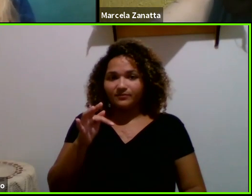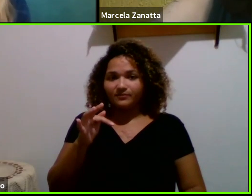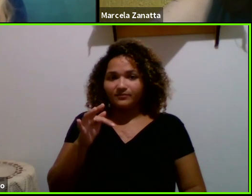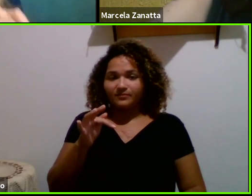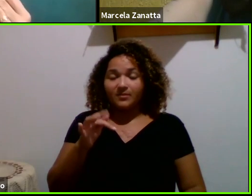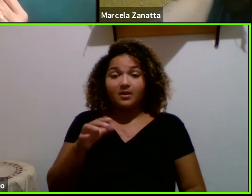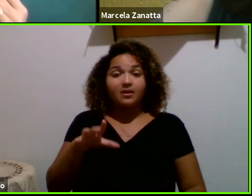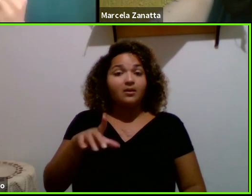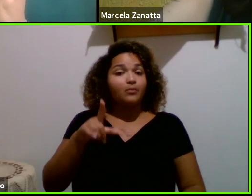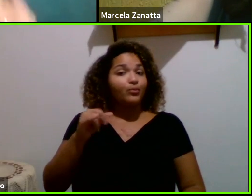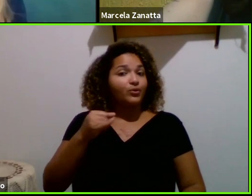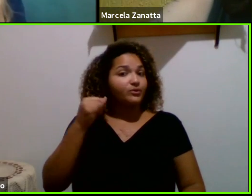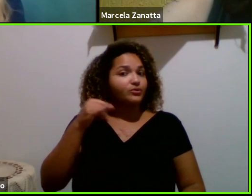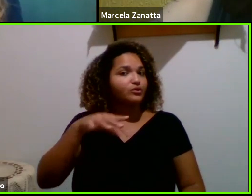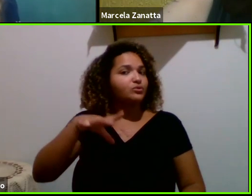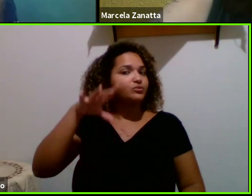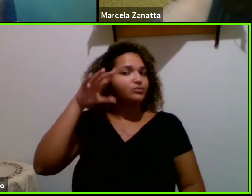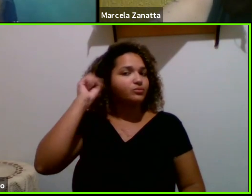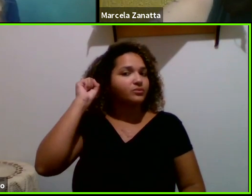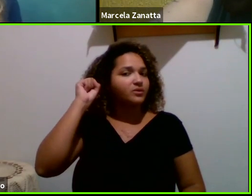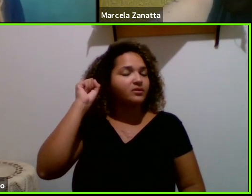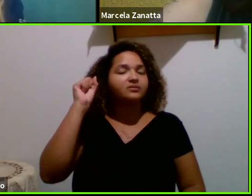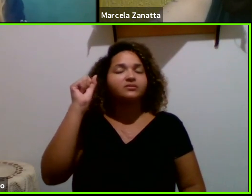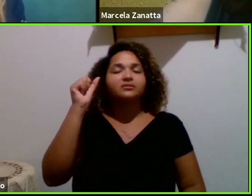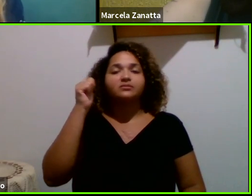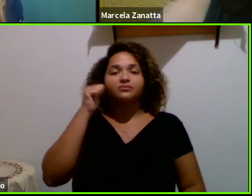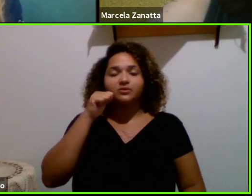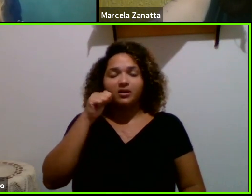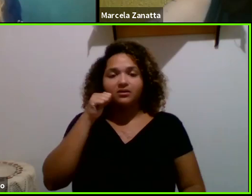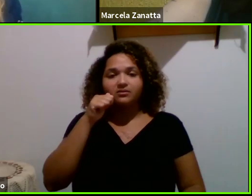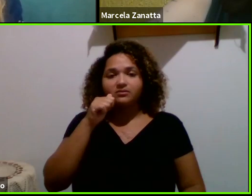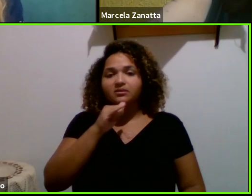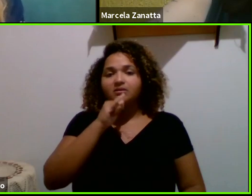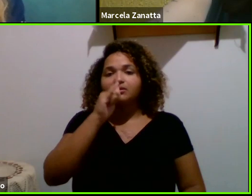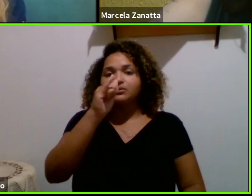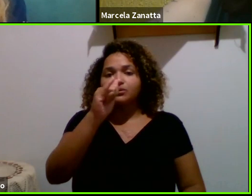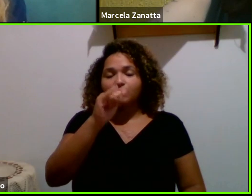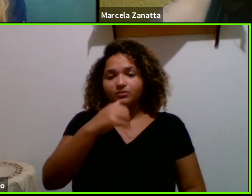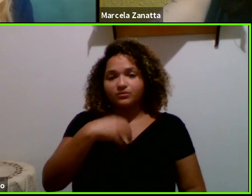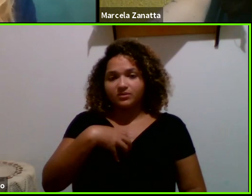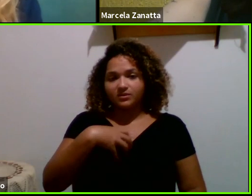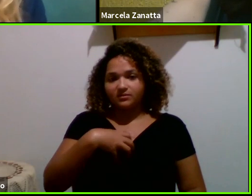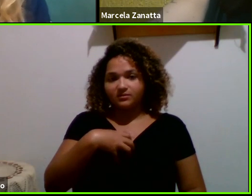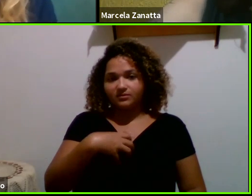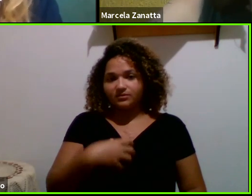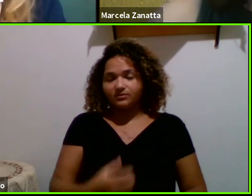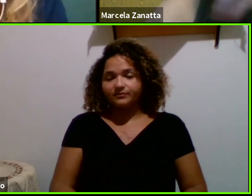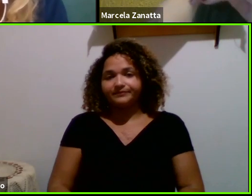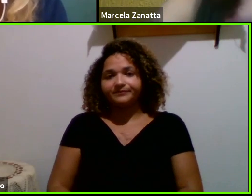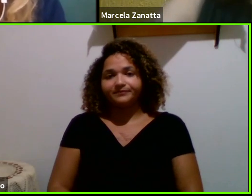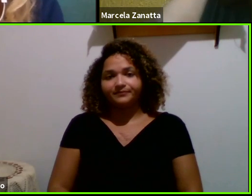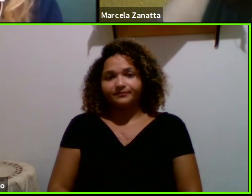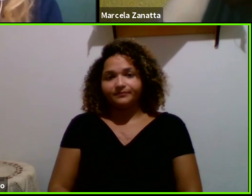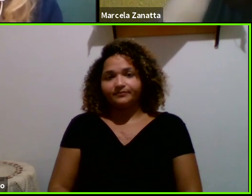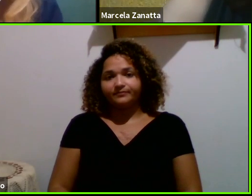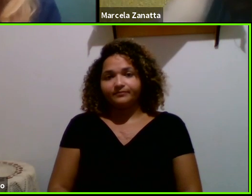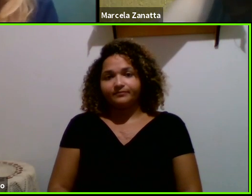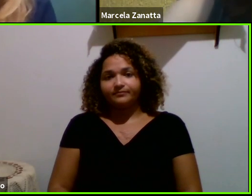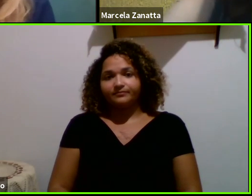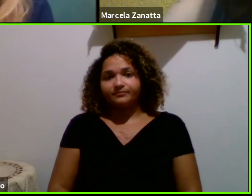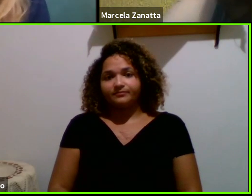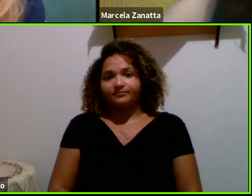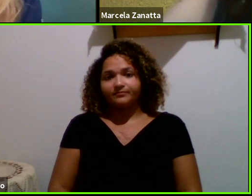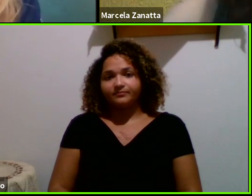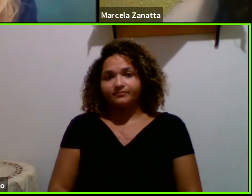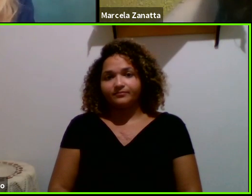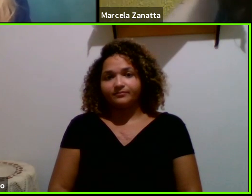mulheres. Essas mulheres, elas contam para a gente o que elas estão sentindo, né? Então, quanto às